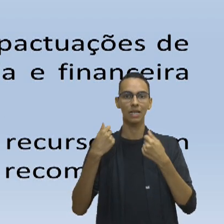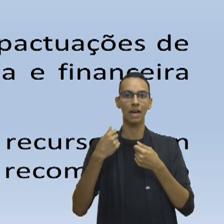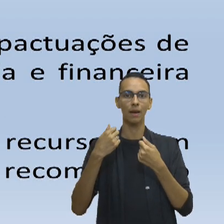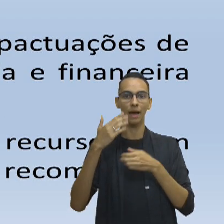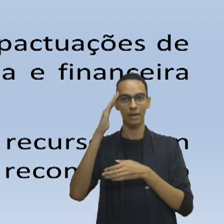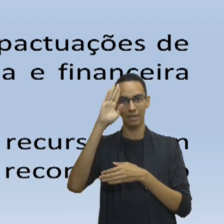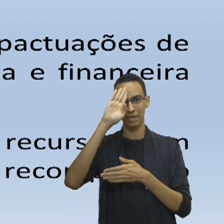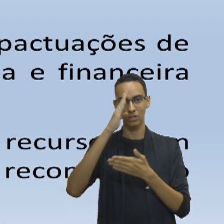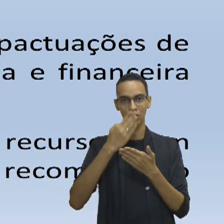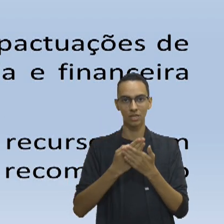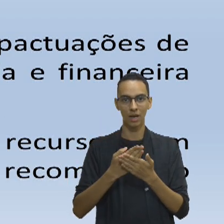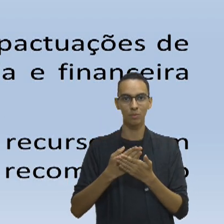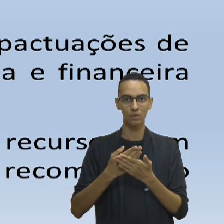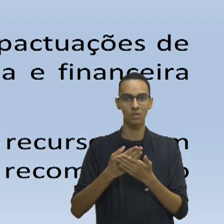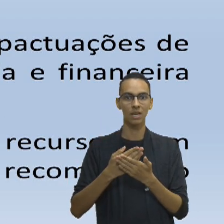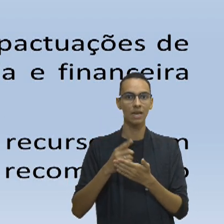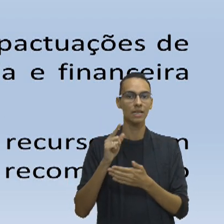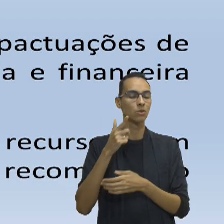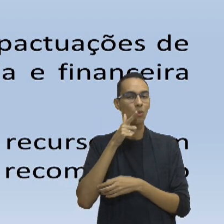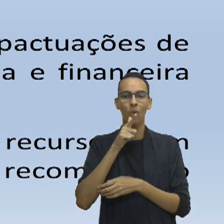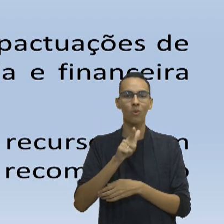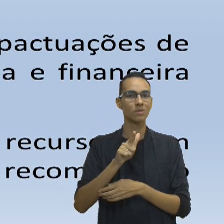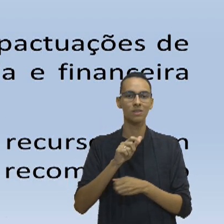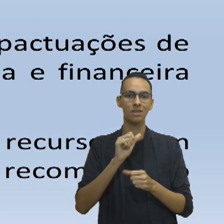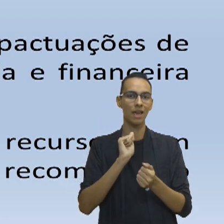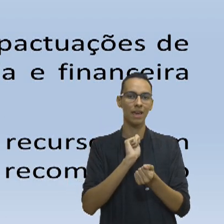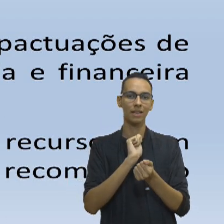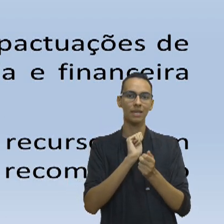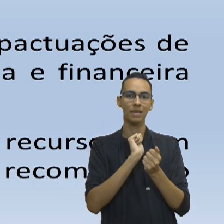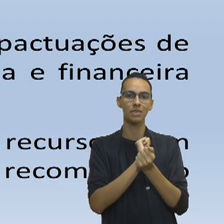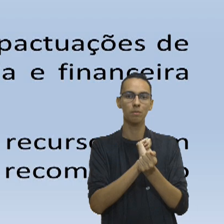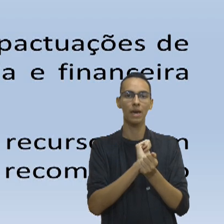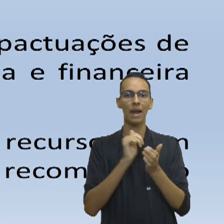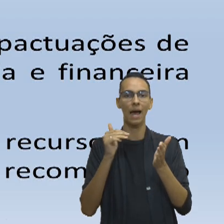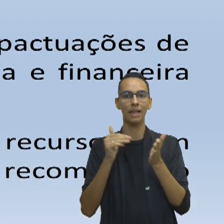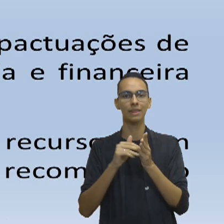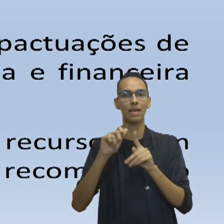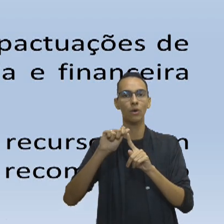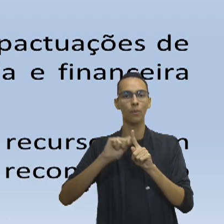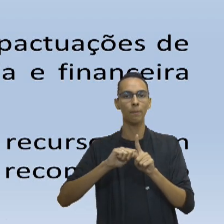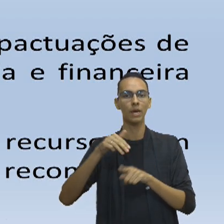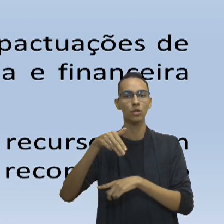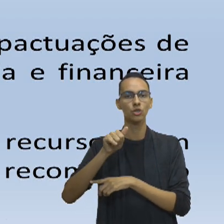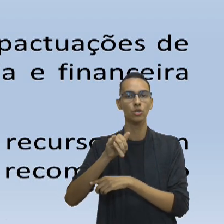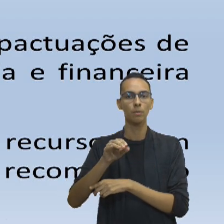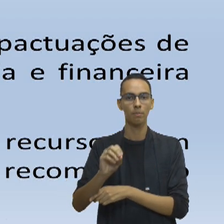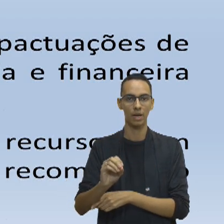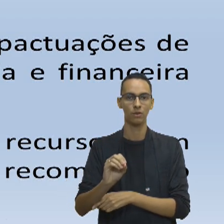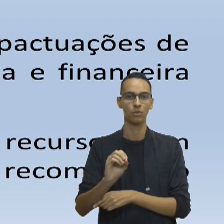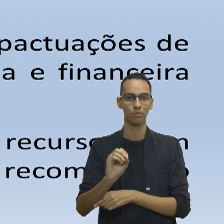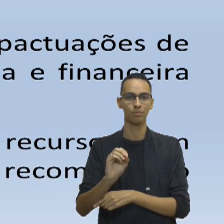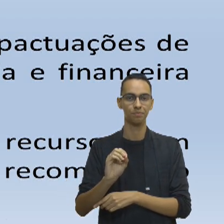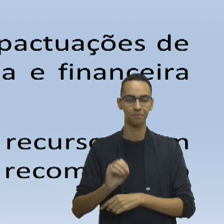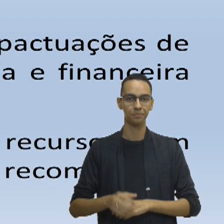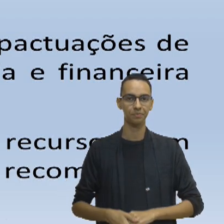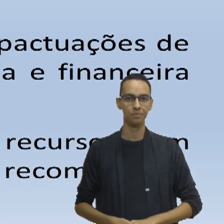esperar até maio, como estava previsto naquele ofício de novembro de 2024. Né?